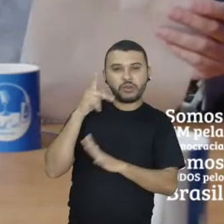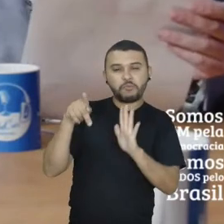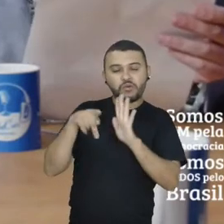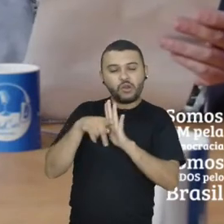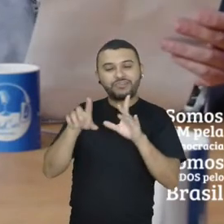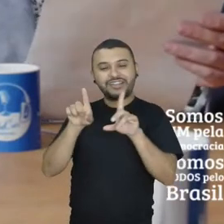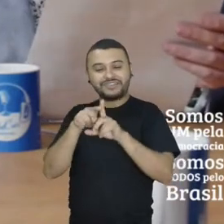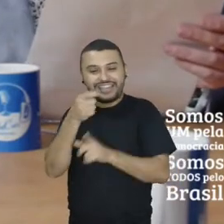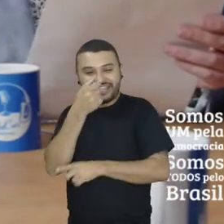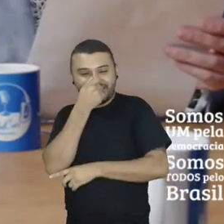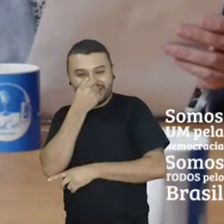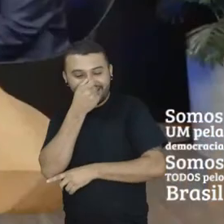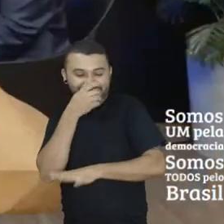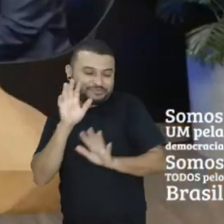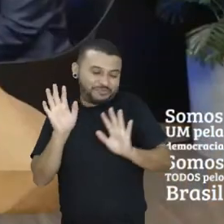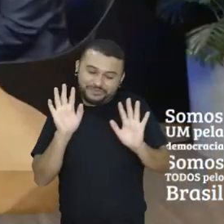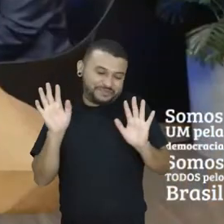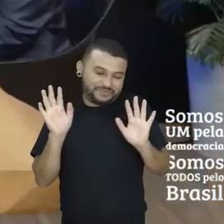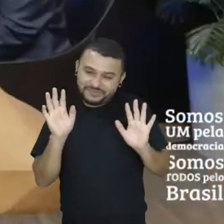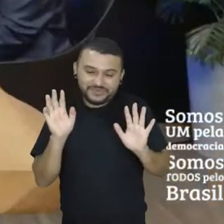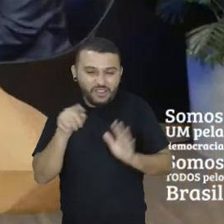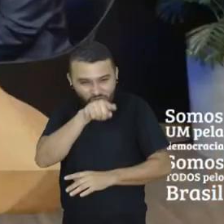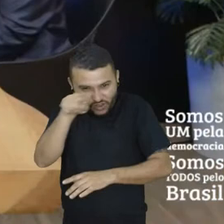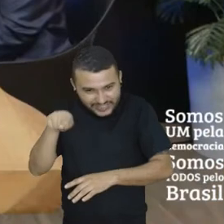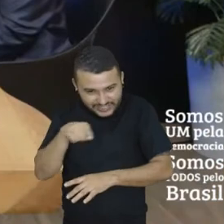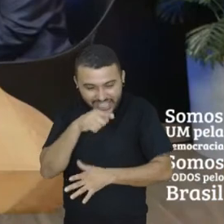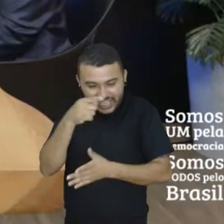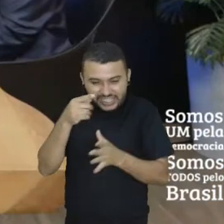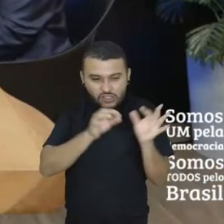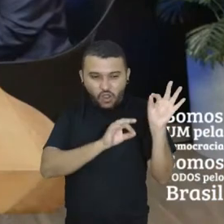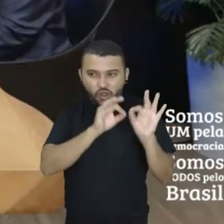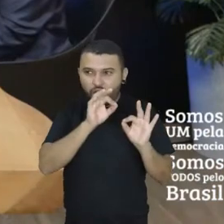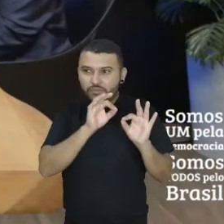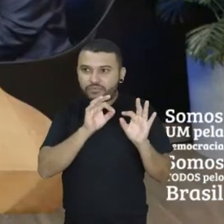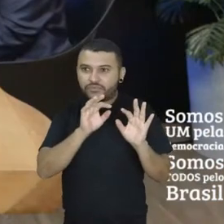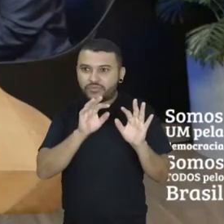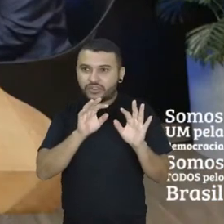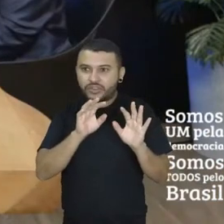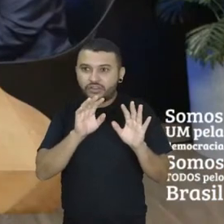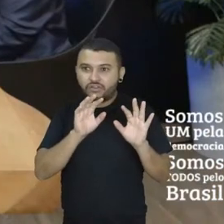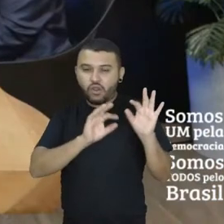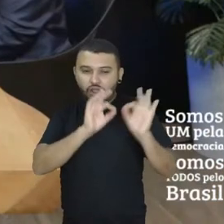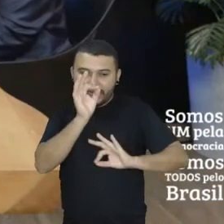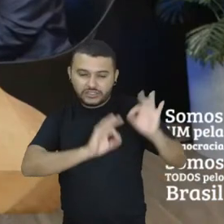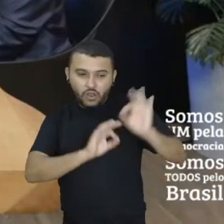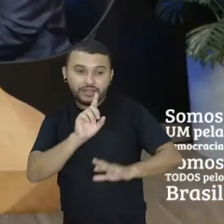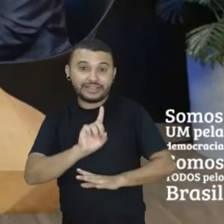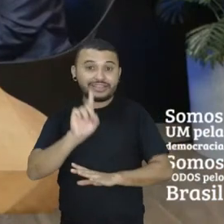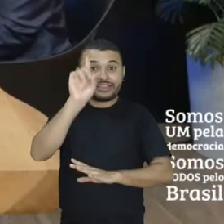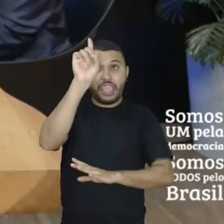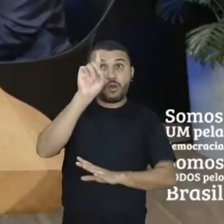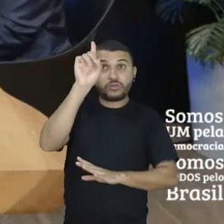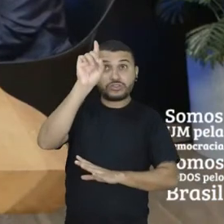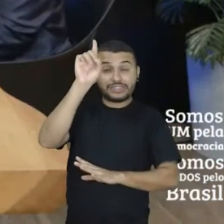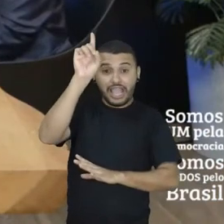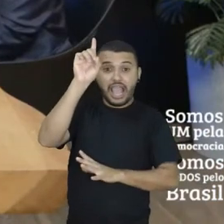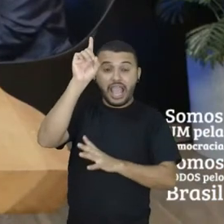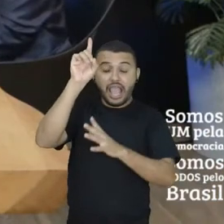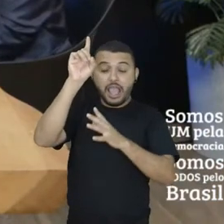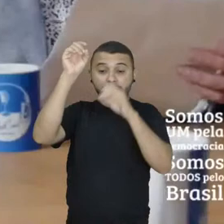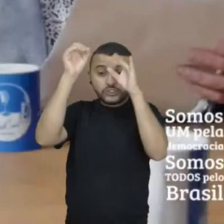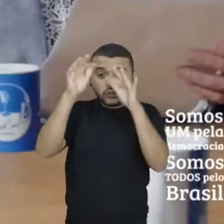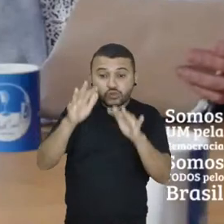crente. Vocês planejaram mal contra mim, mas Deus o tornou em bem para que hoje